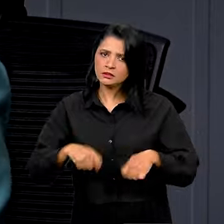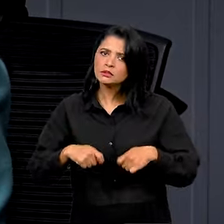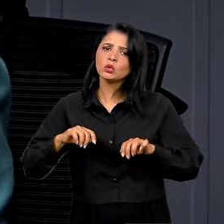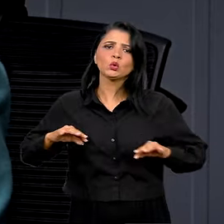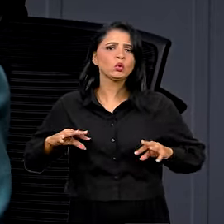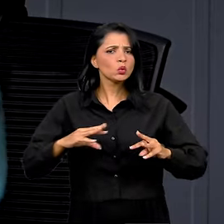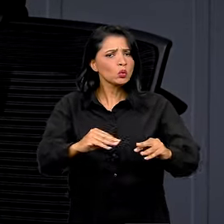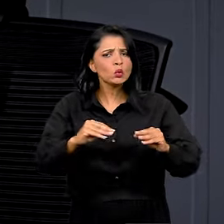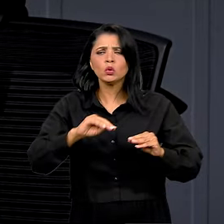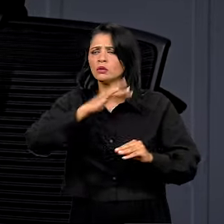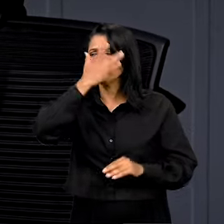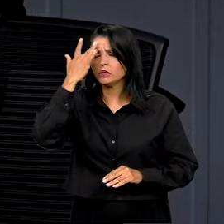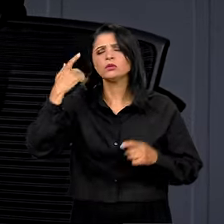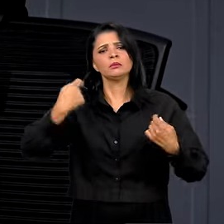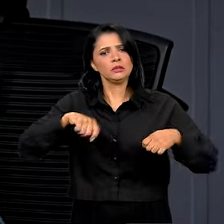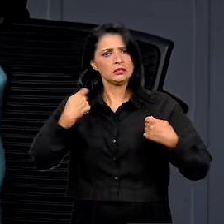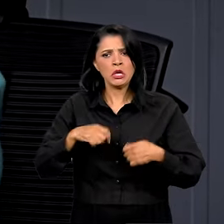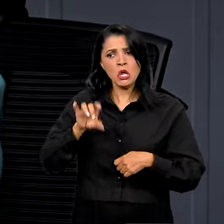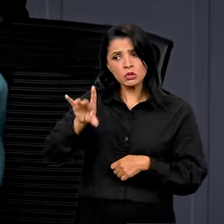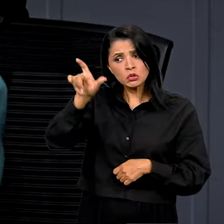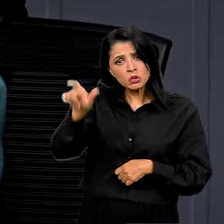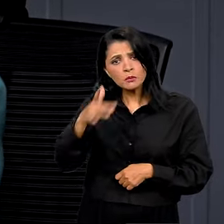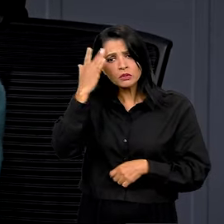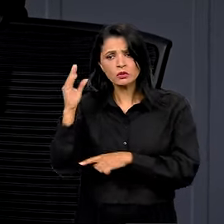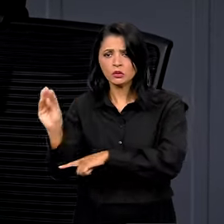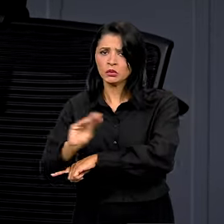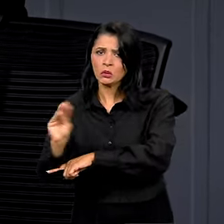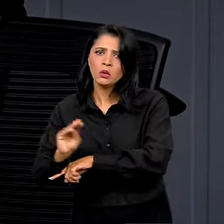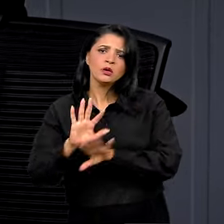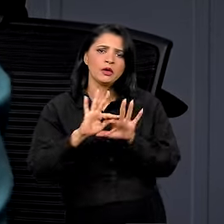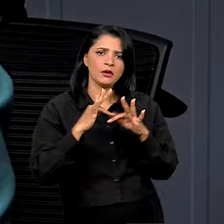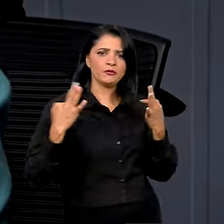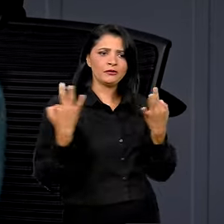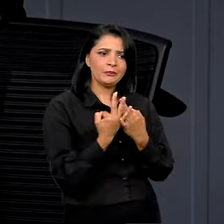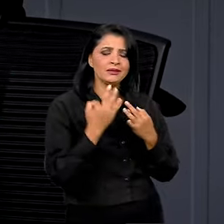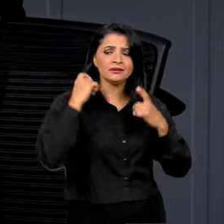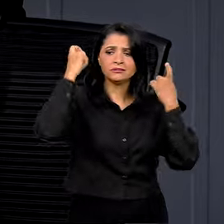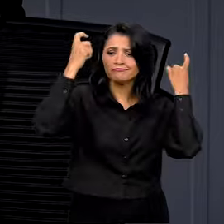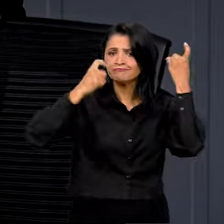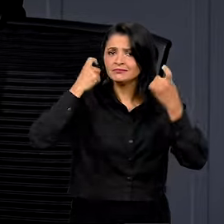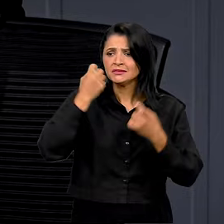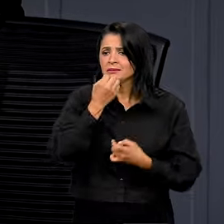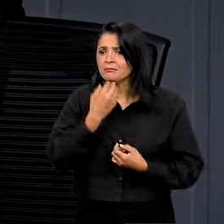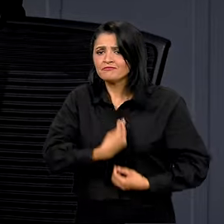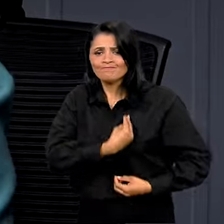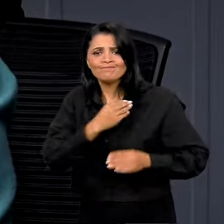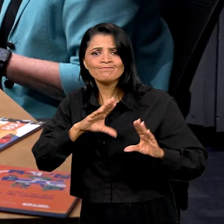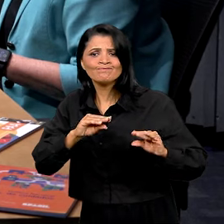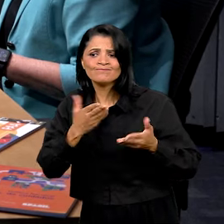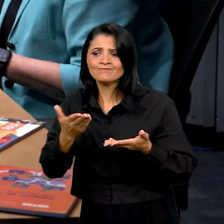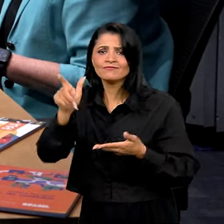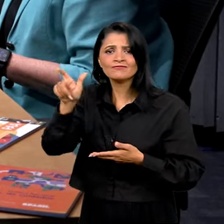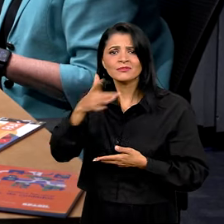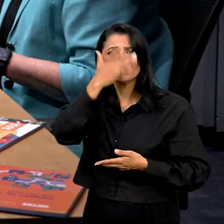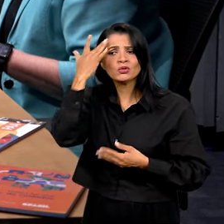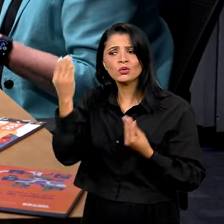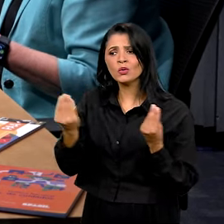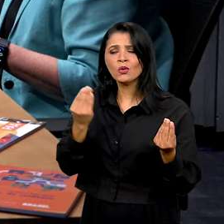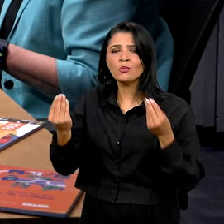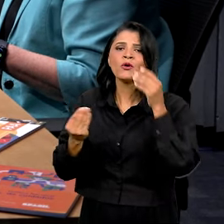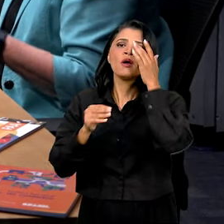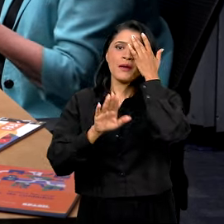e isso é um cuidado que interessa não apenas as pessoas que precisam do cuidado e à famílias que estão preocupadas do bem-estar e dessas